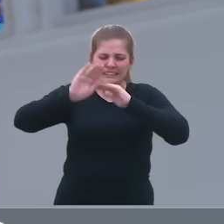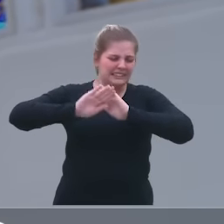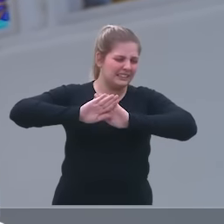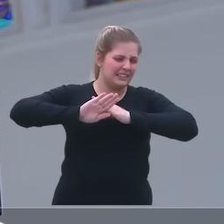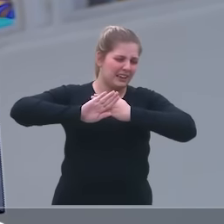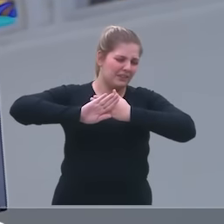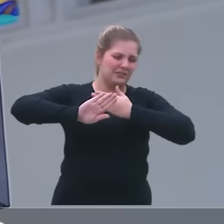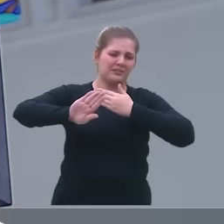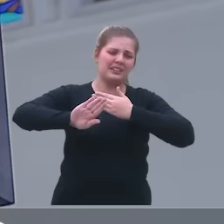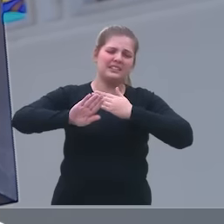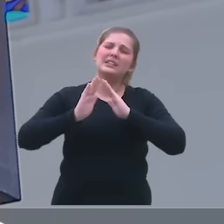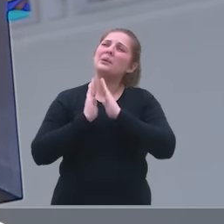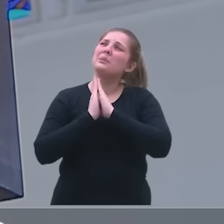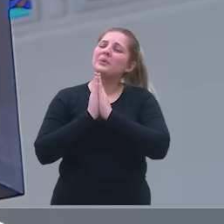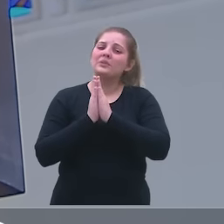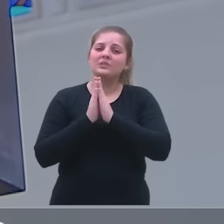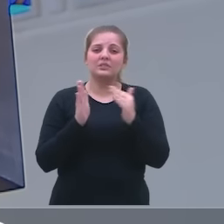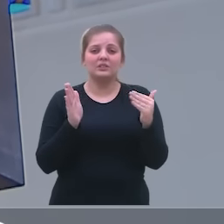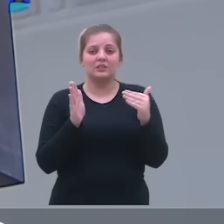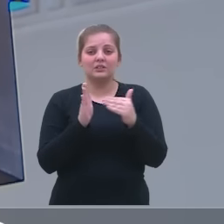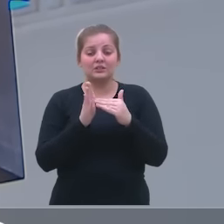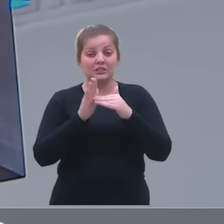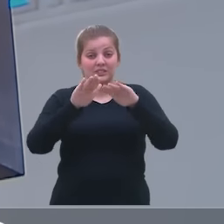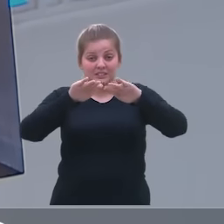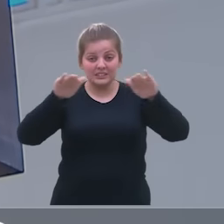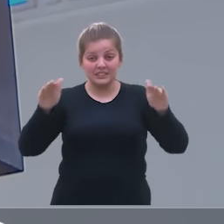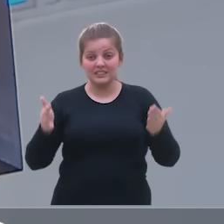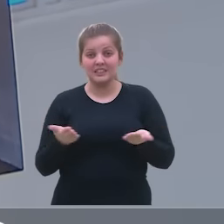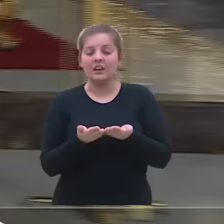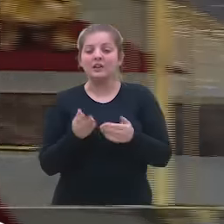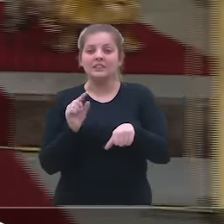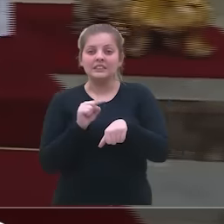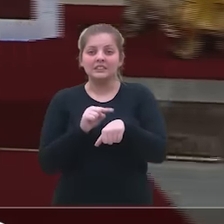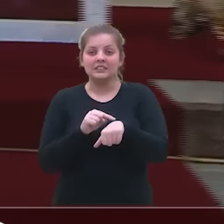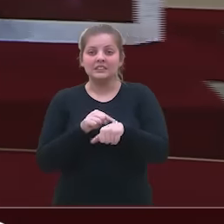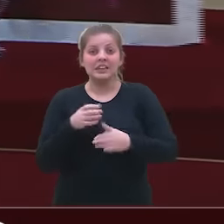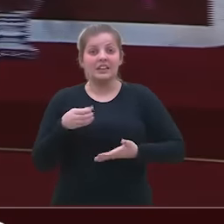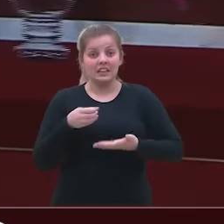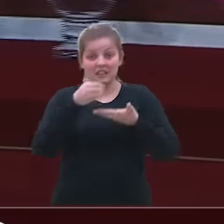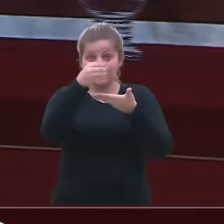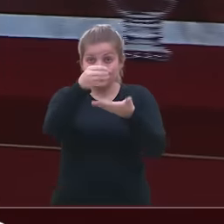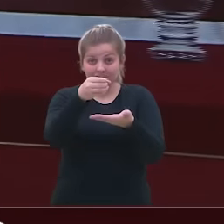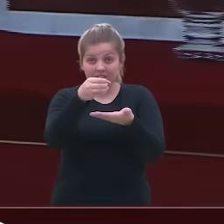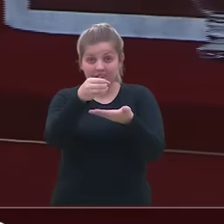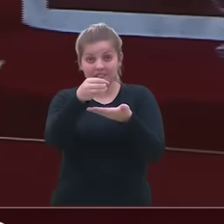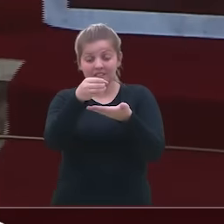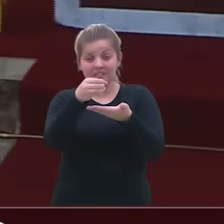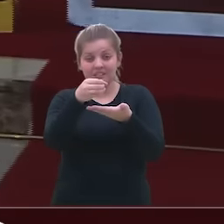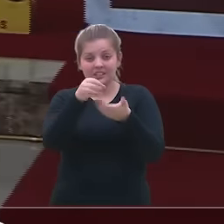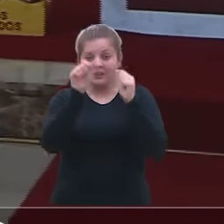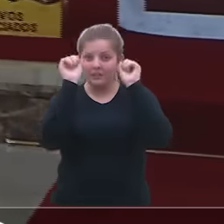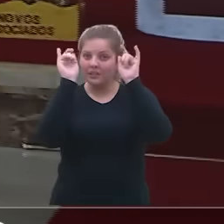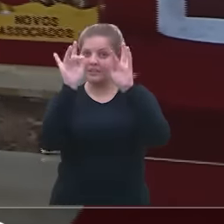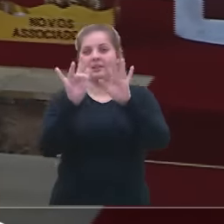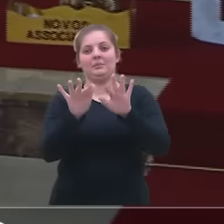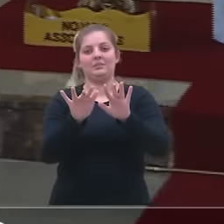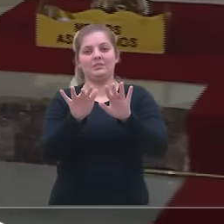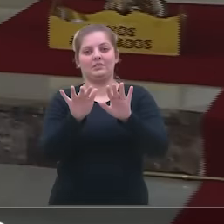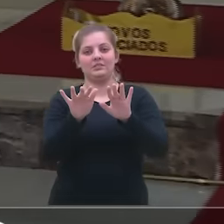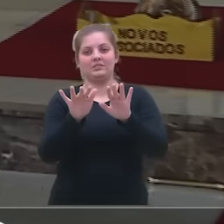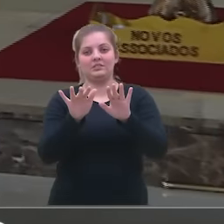Cálice na Última Ceia quando chegou na hora do Cálice da Bênção